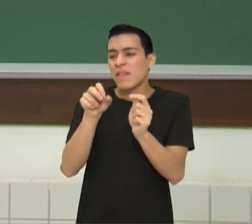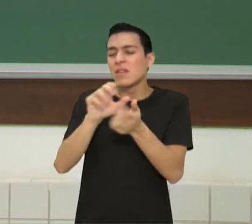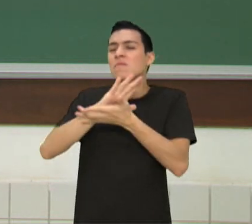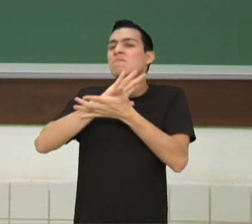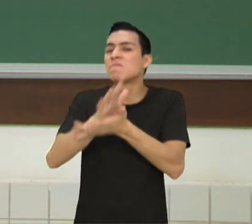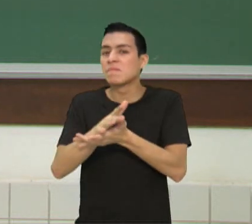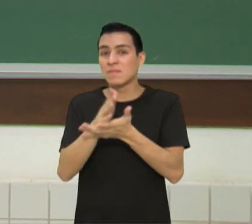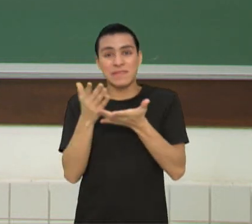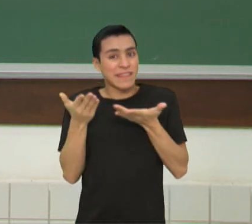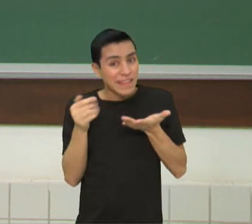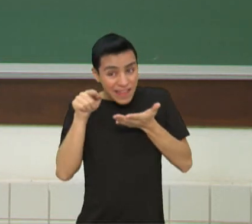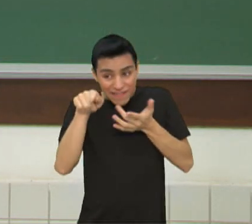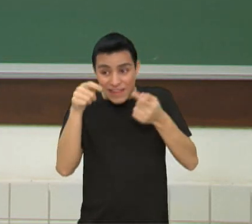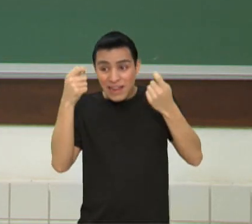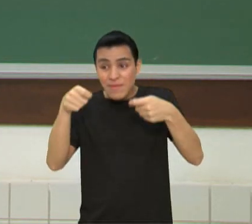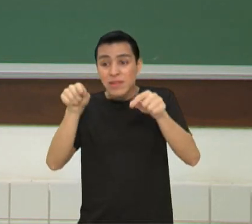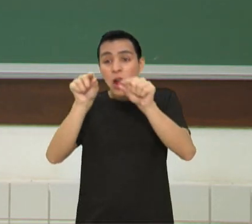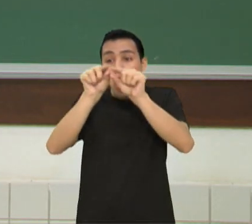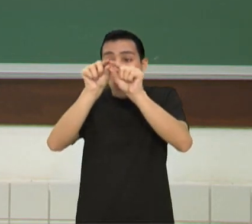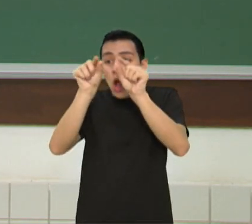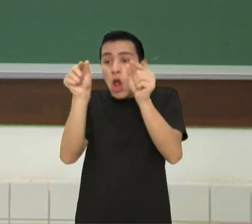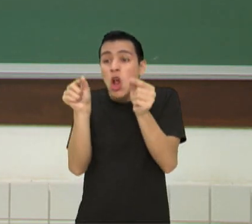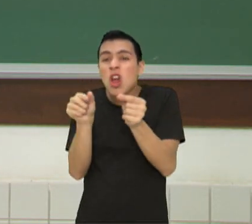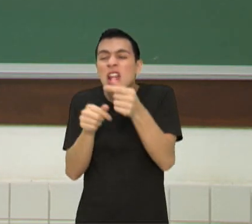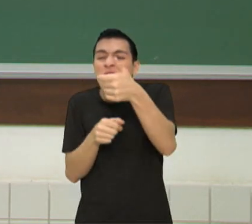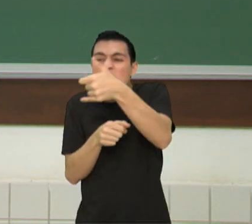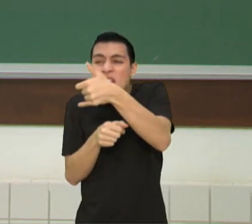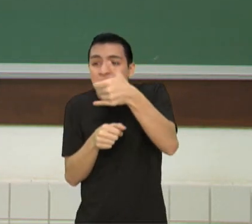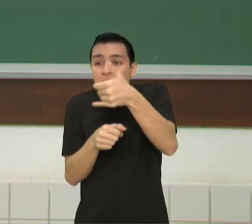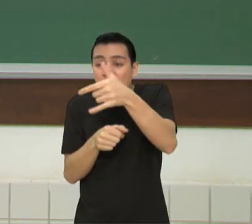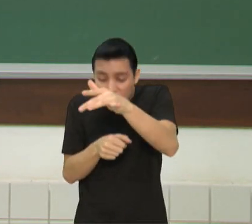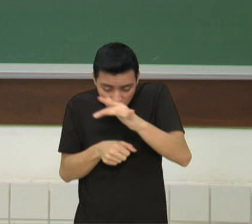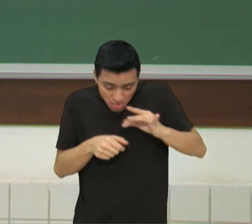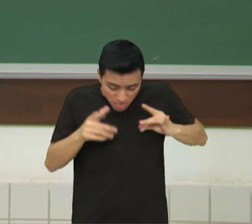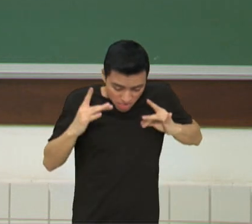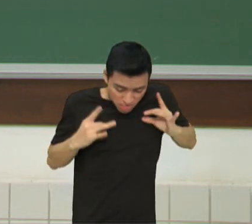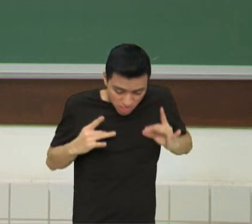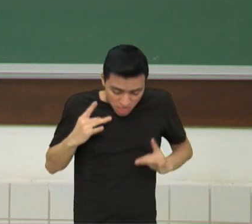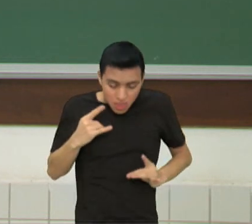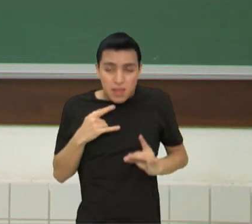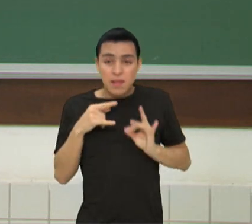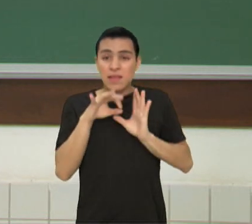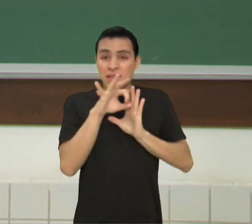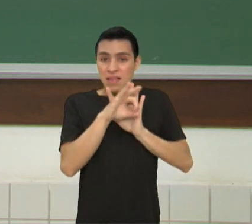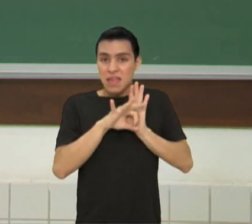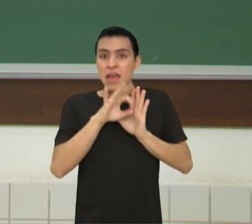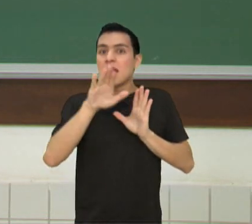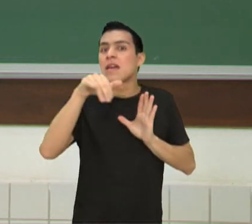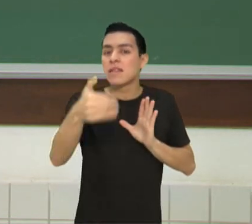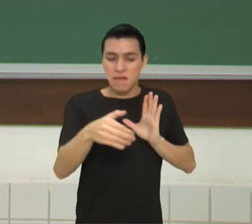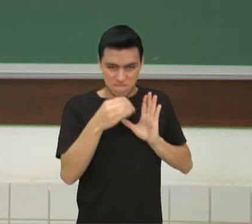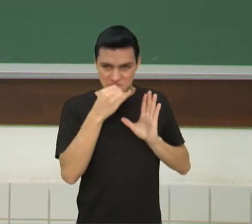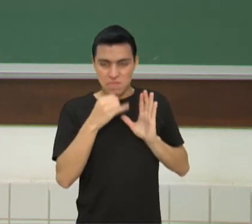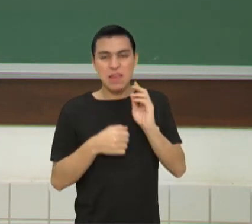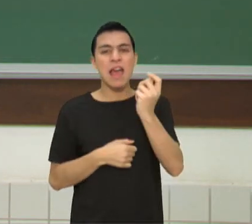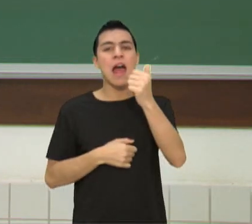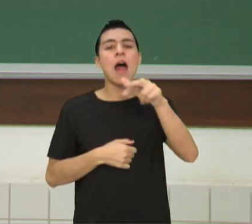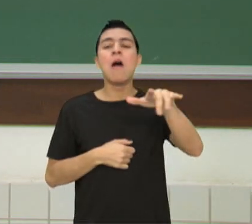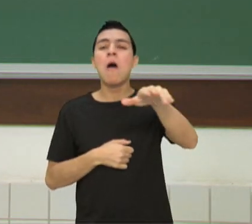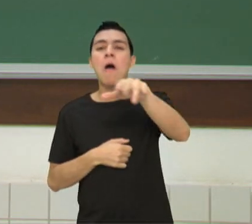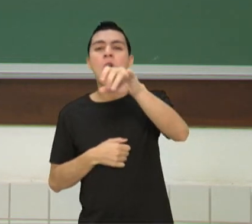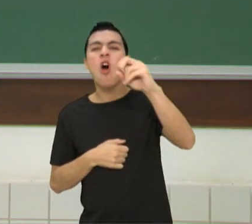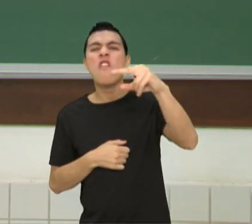ali, ele precisa desse lipídio para se ligar às minhas células. Então, quando o coronavírus entra nas minhas vias